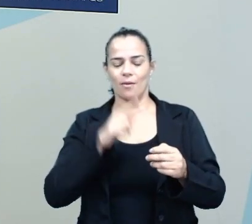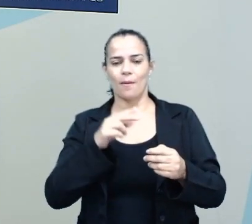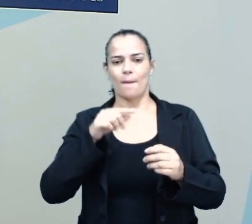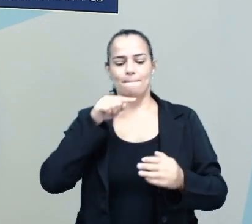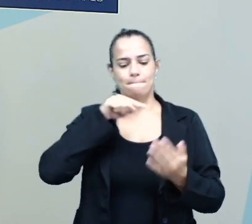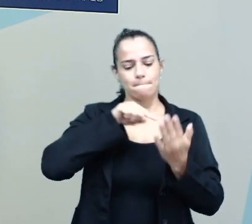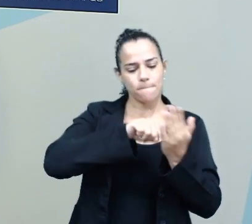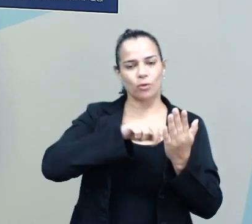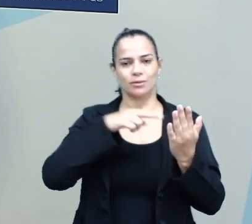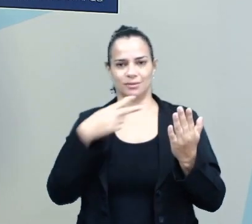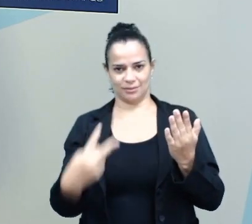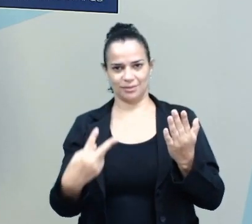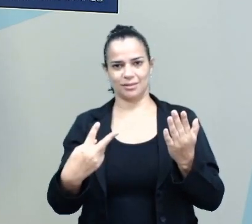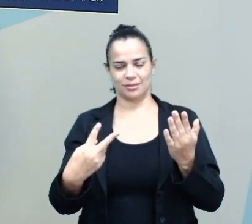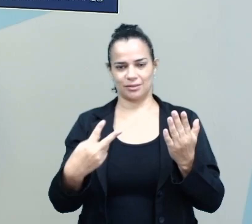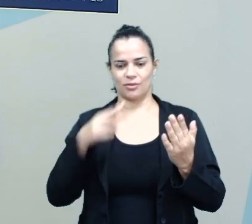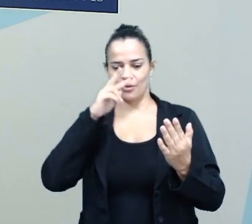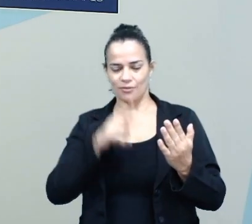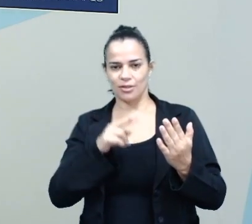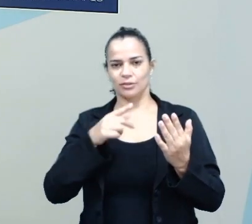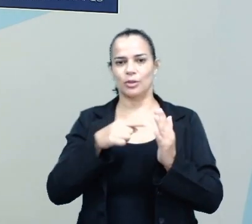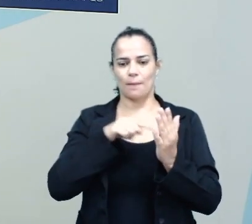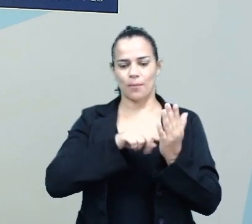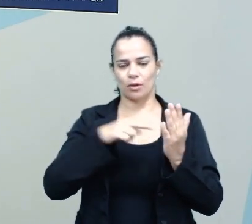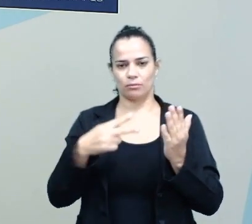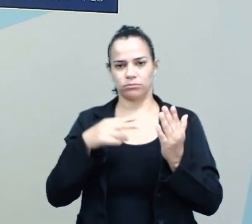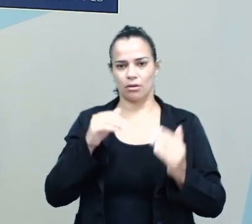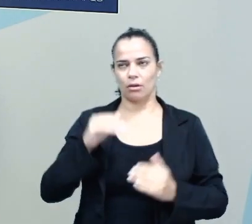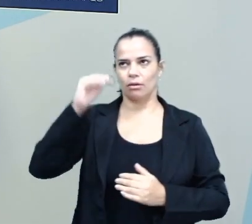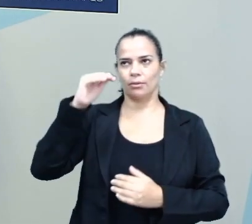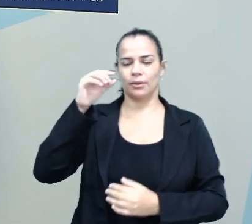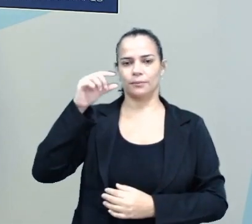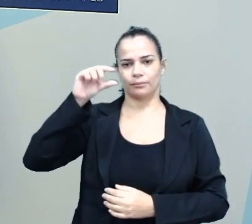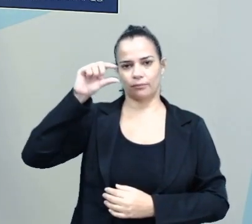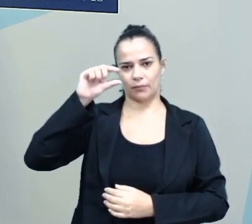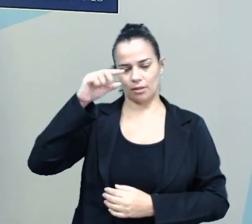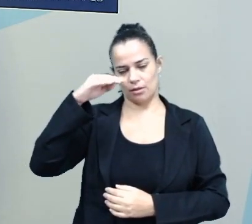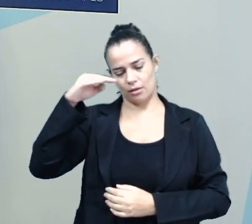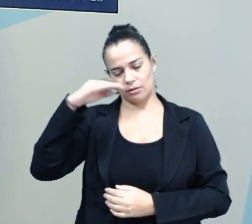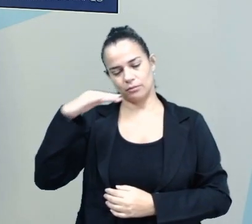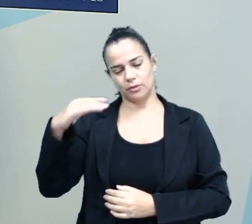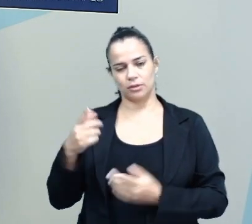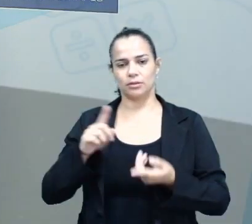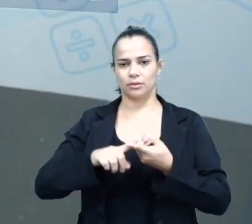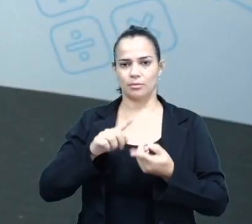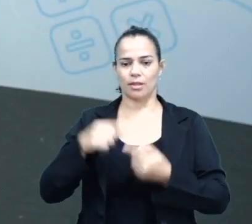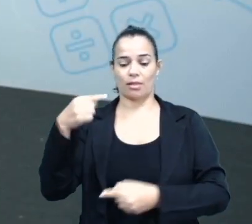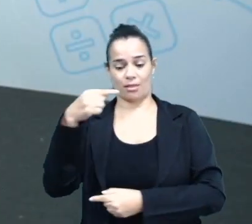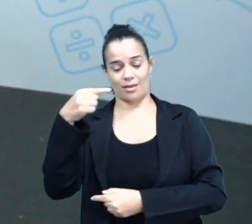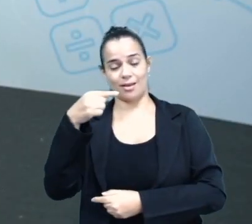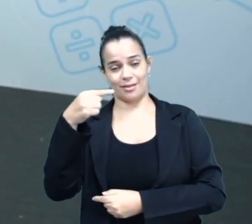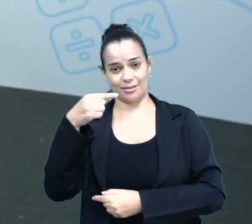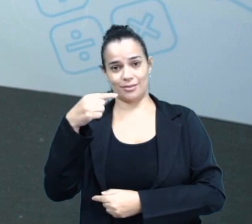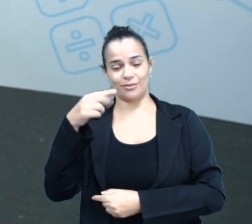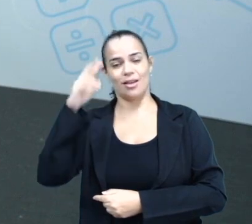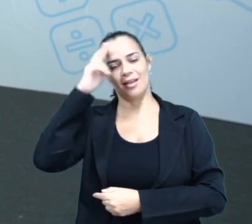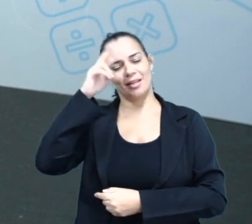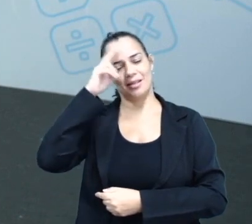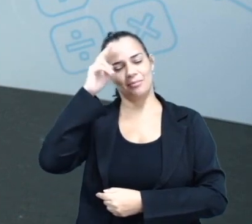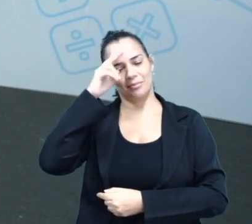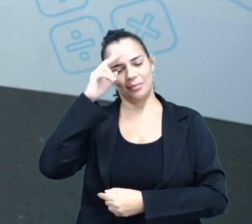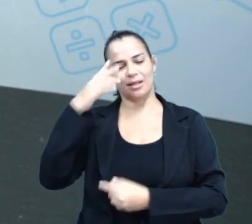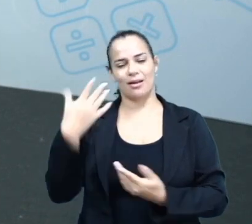e demos ênfase à potência com expoente fracionário e potência com expoente negativo. Além de recordar, é